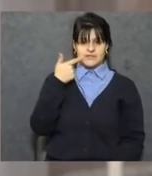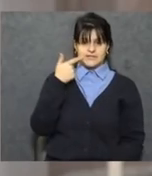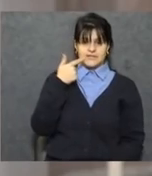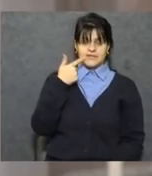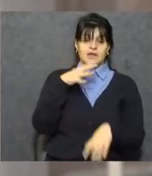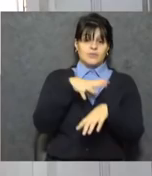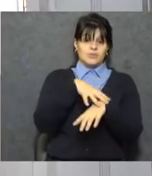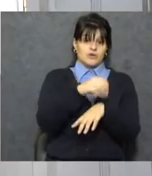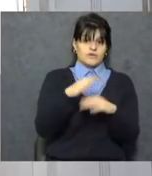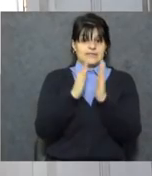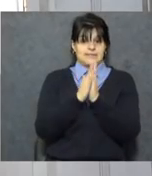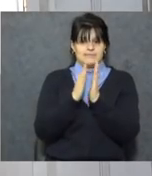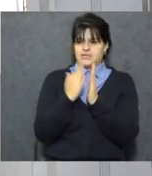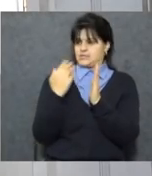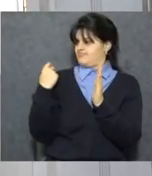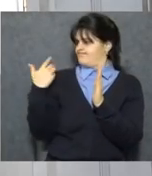dias.